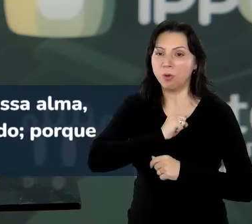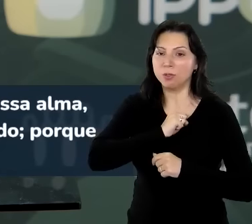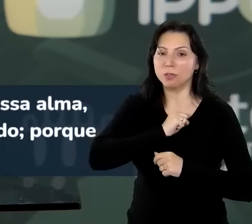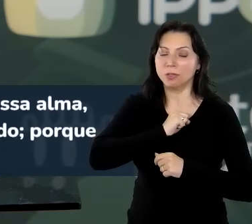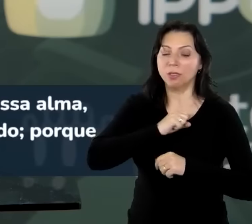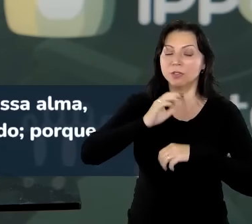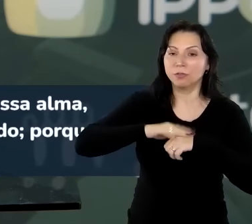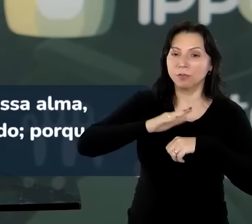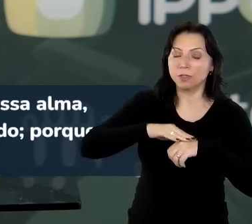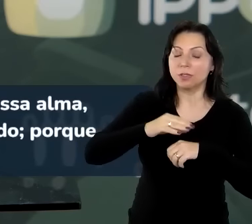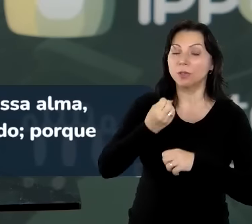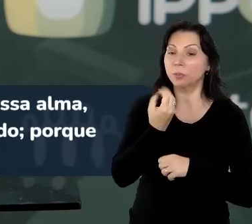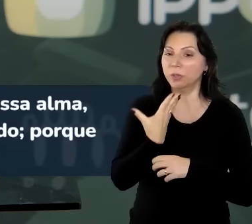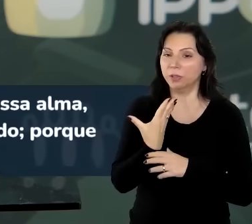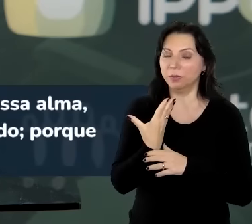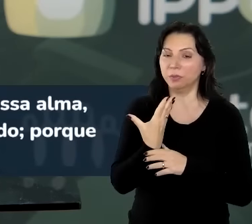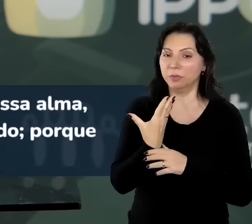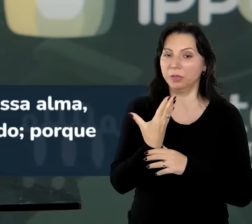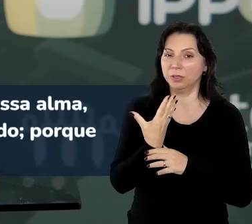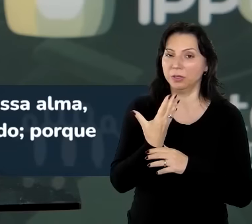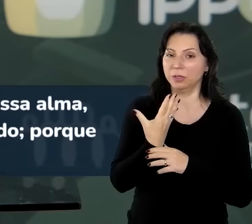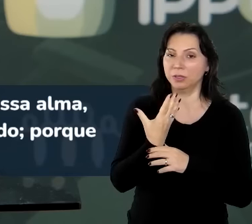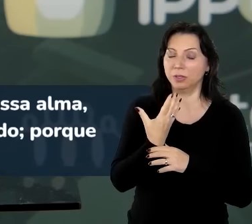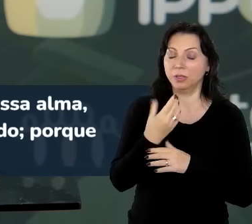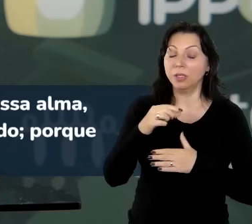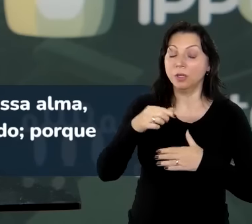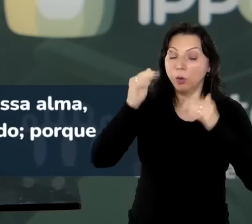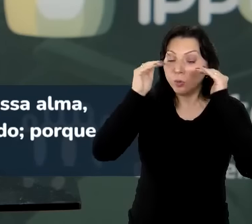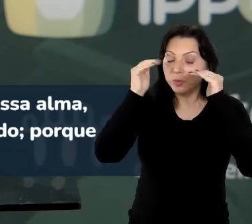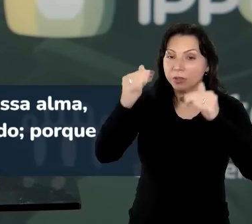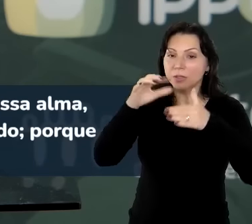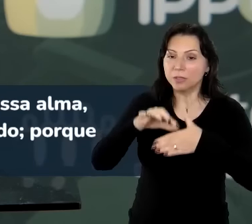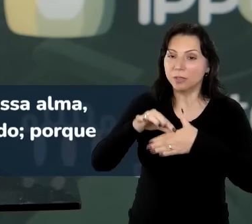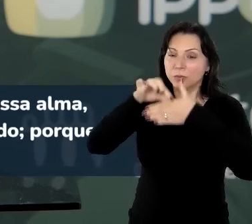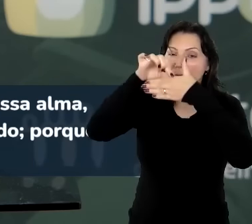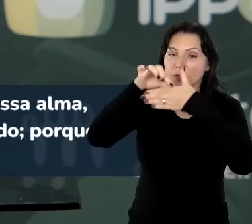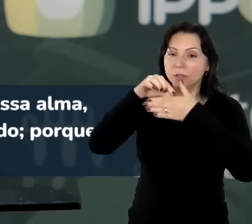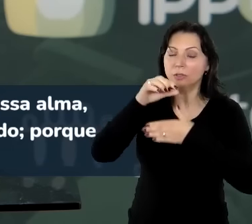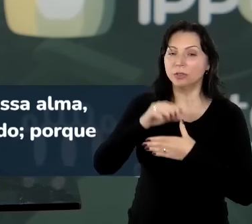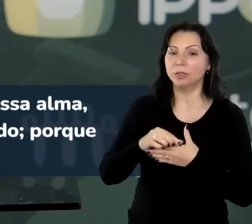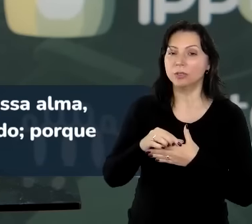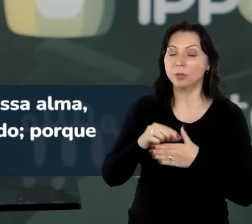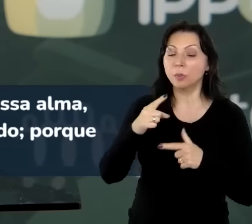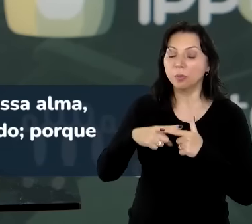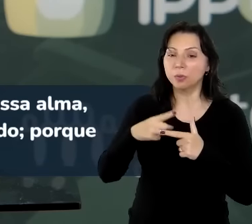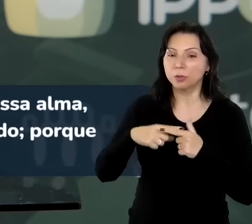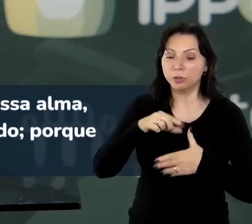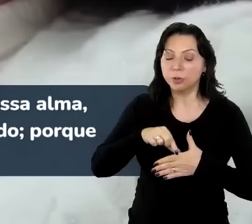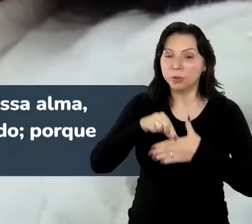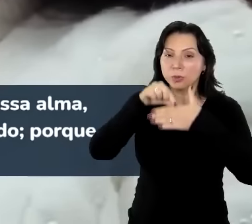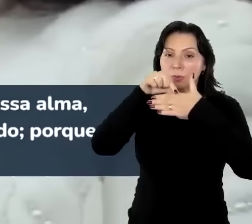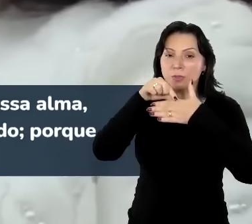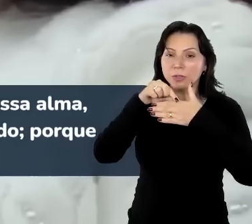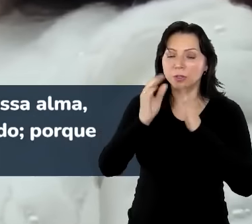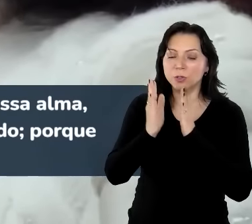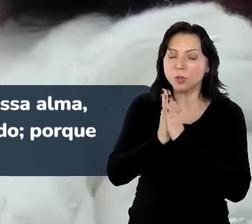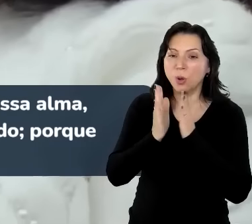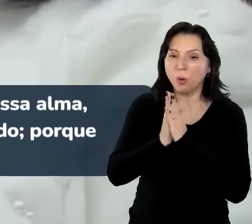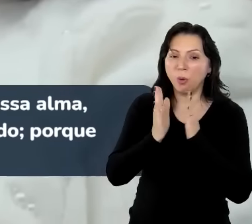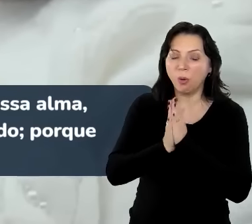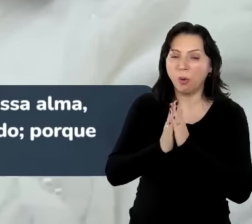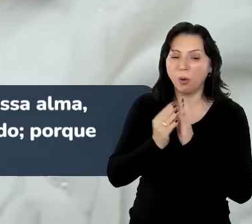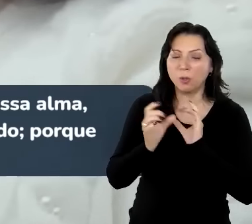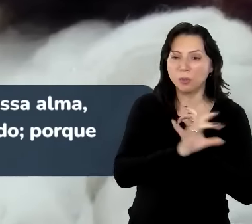aos vossos guias e sede submissos para com eles, pois velam por vossa alma, como quem